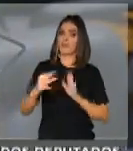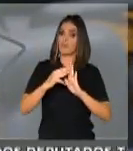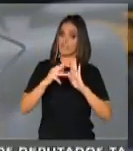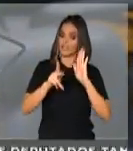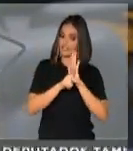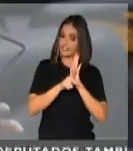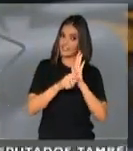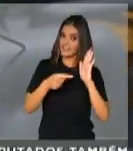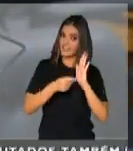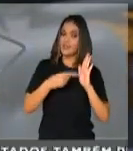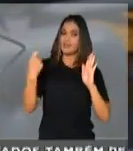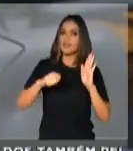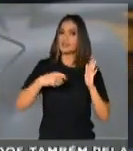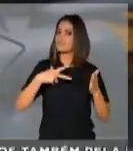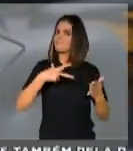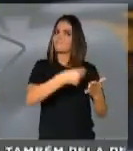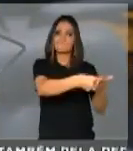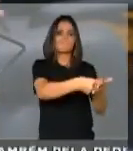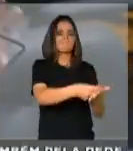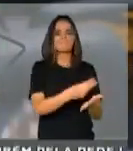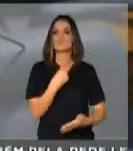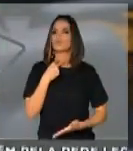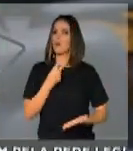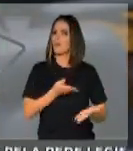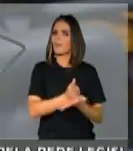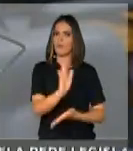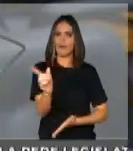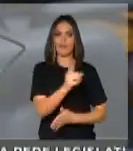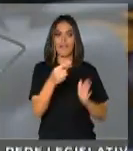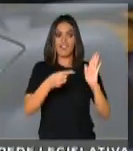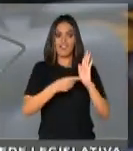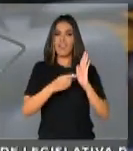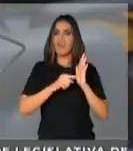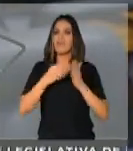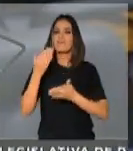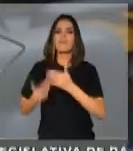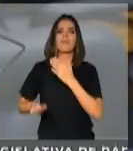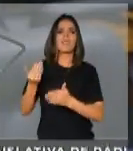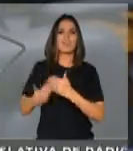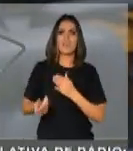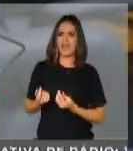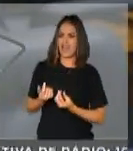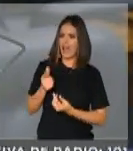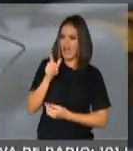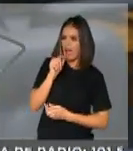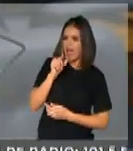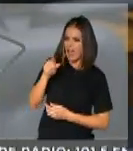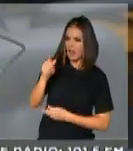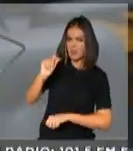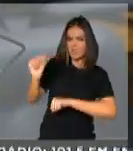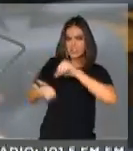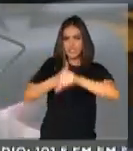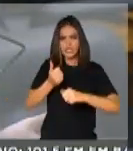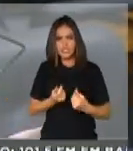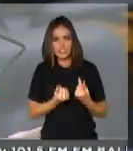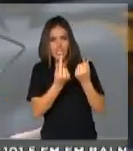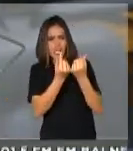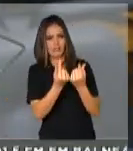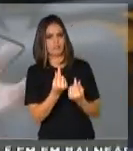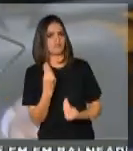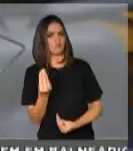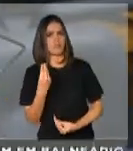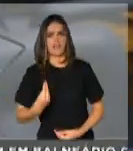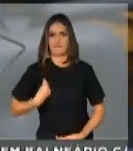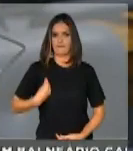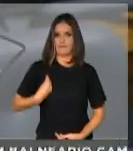precisa, senhor presidente, ser derrotada, ela representa um retrocesso. Água não serve para dar dinheiro. Água é um líquido precioso. Sem água, ninguém